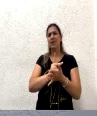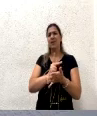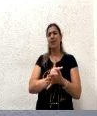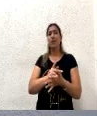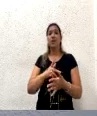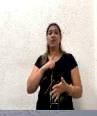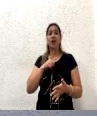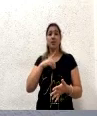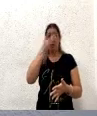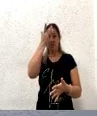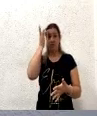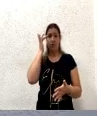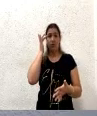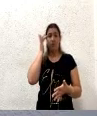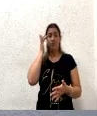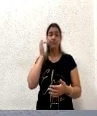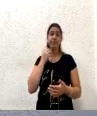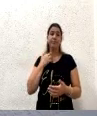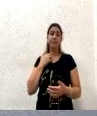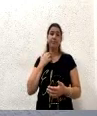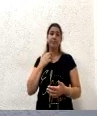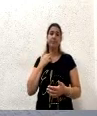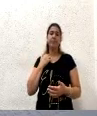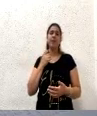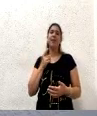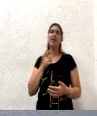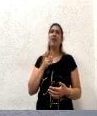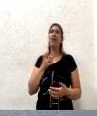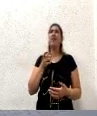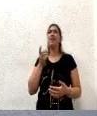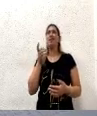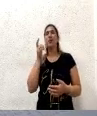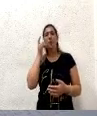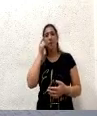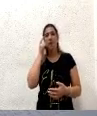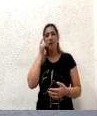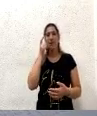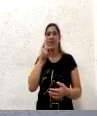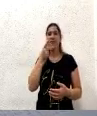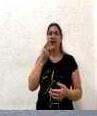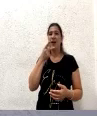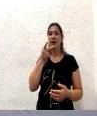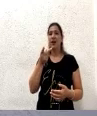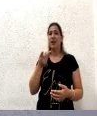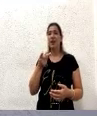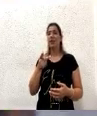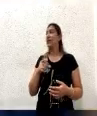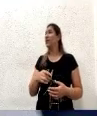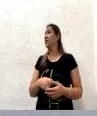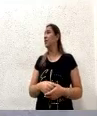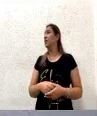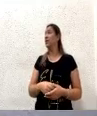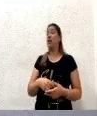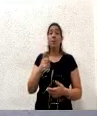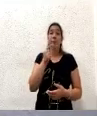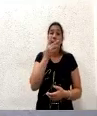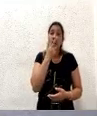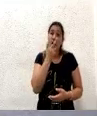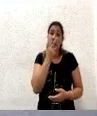pessoas que têm aí sempre uma maldade e sempre sai o comentário que a saúde esconde informação.